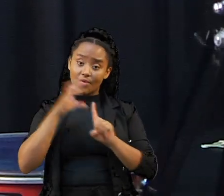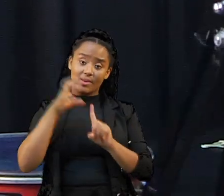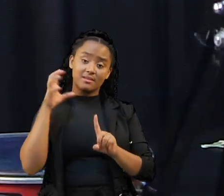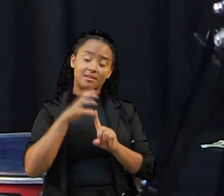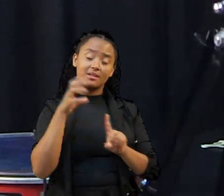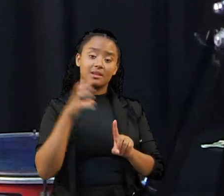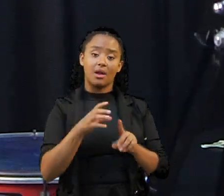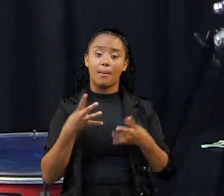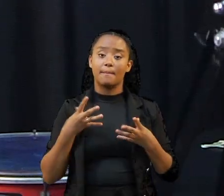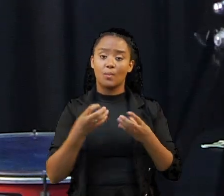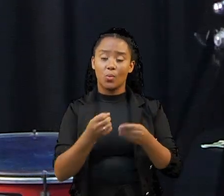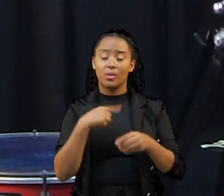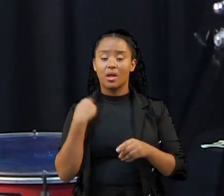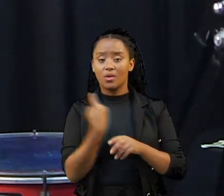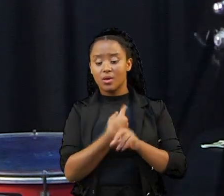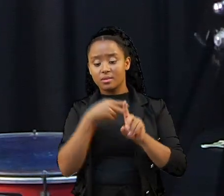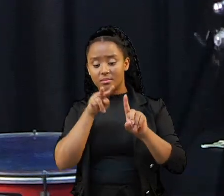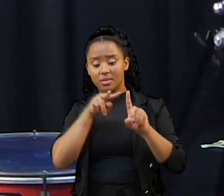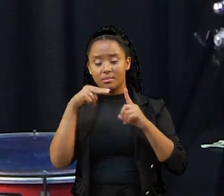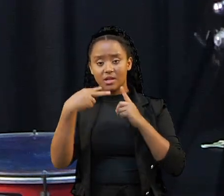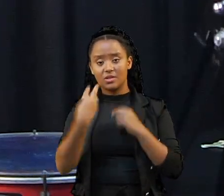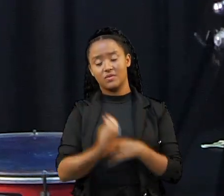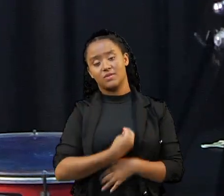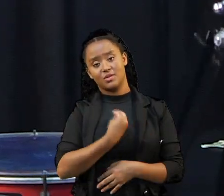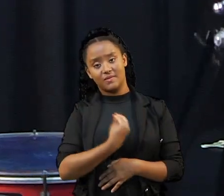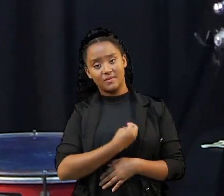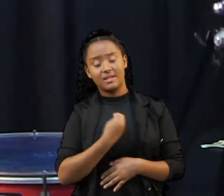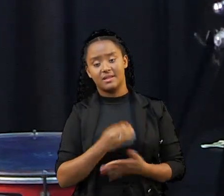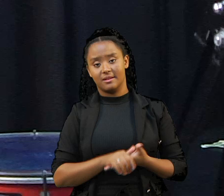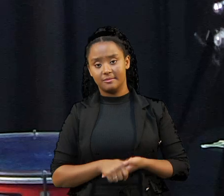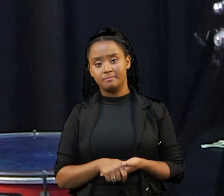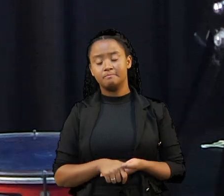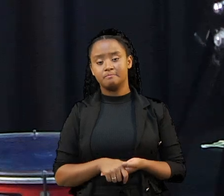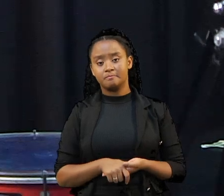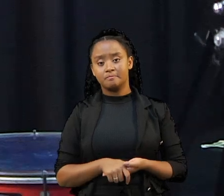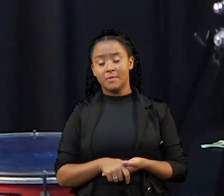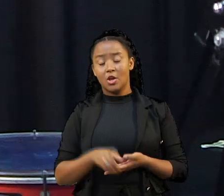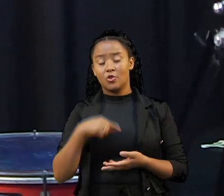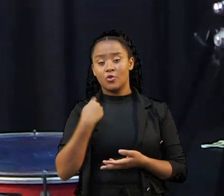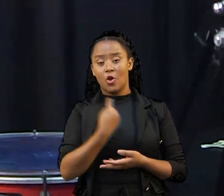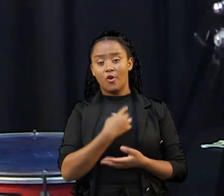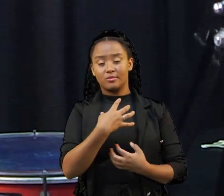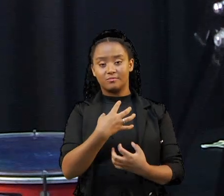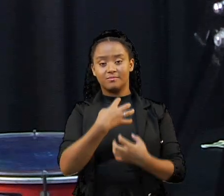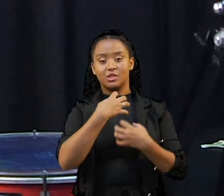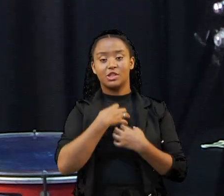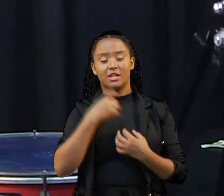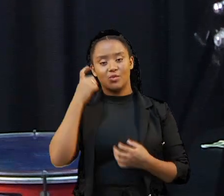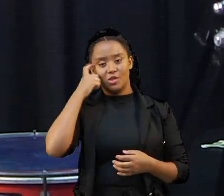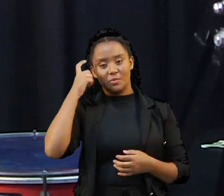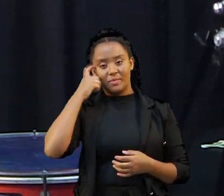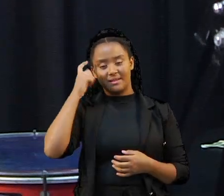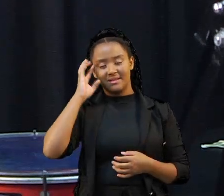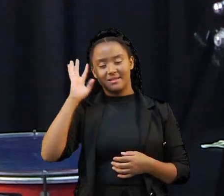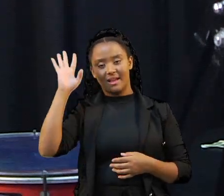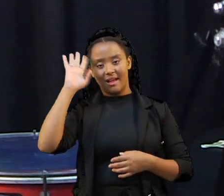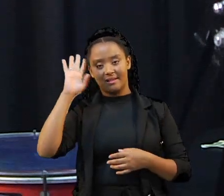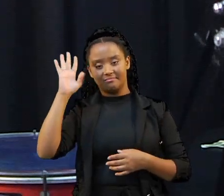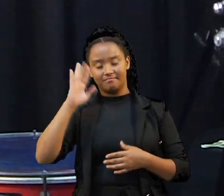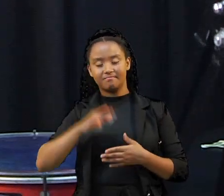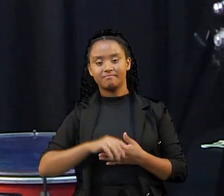influencia muito na nossa perspectiva de vida, na nossa maneira de pensar